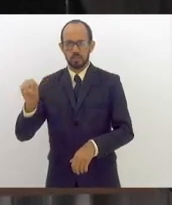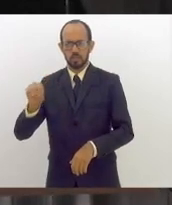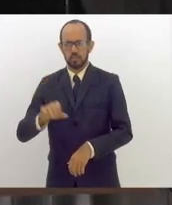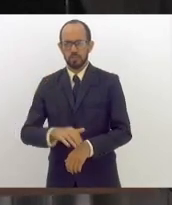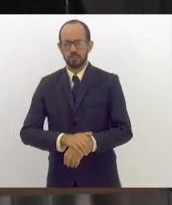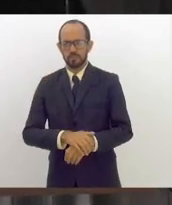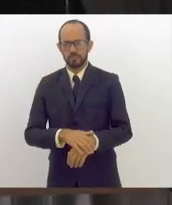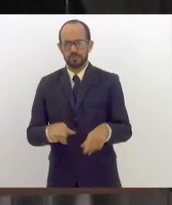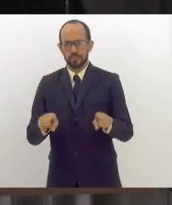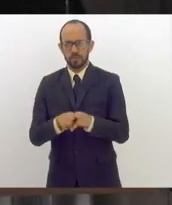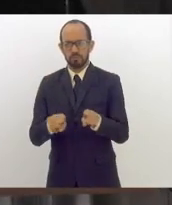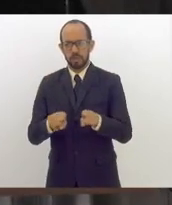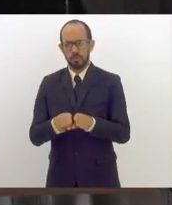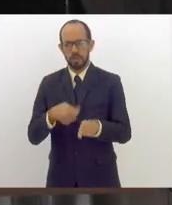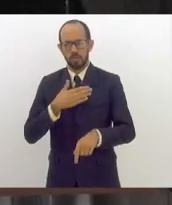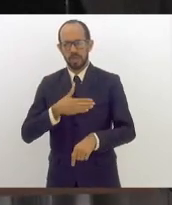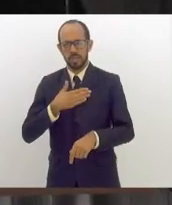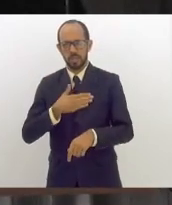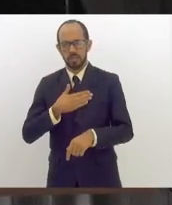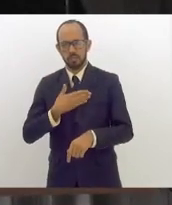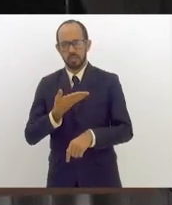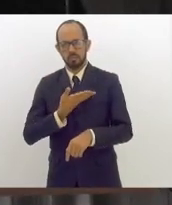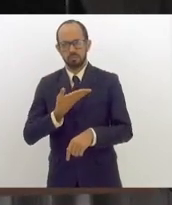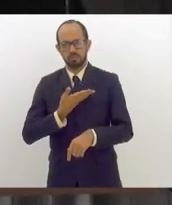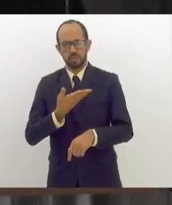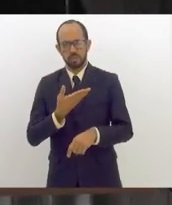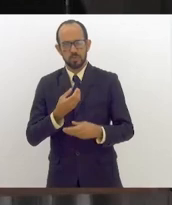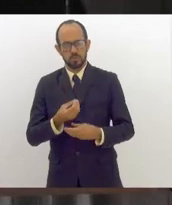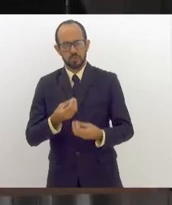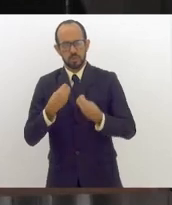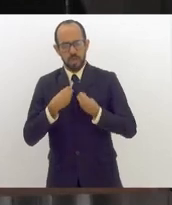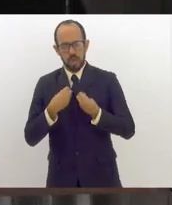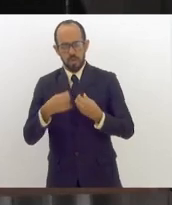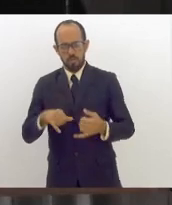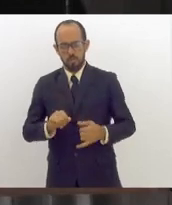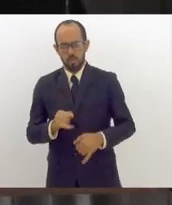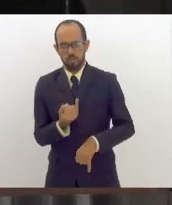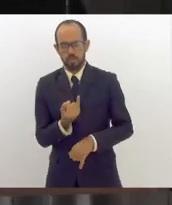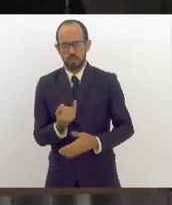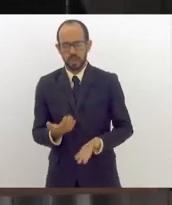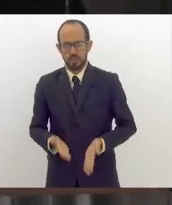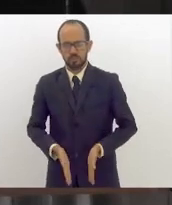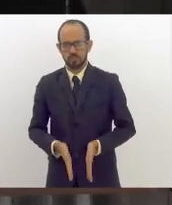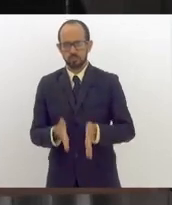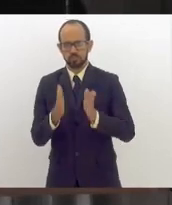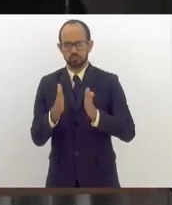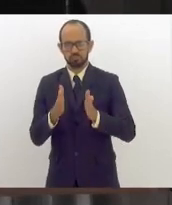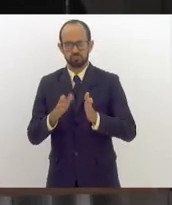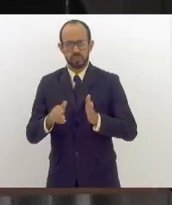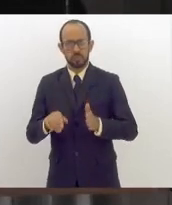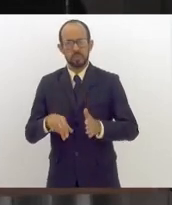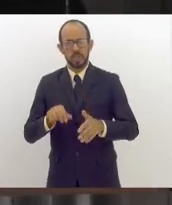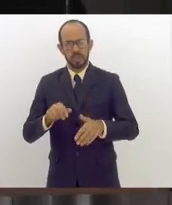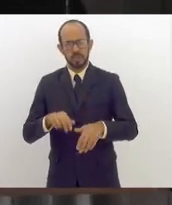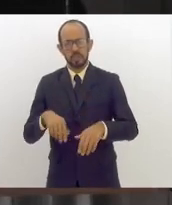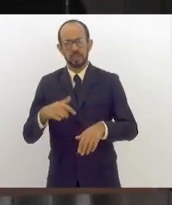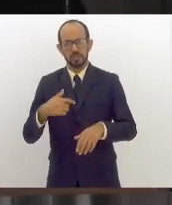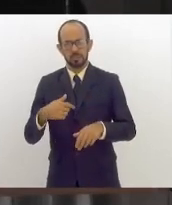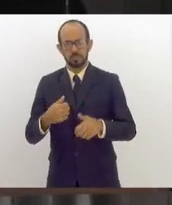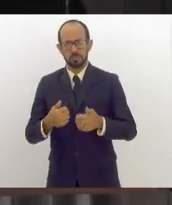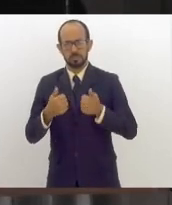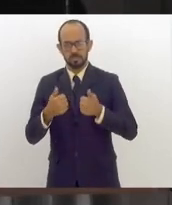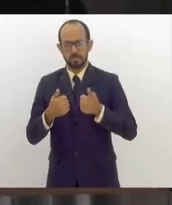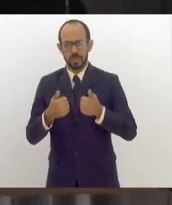ao meu querido amigo que também me oportunizam caminhar uma caminhada saudável e sempre atenciosa com